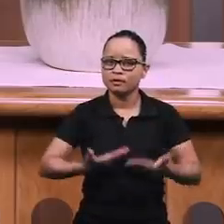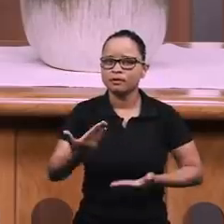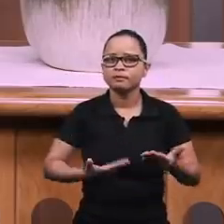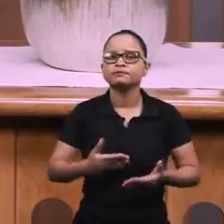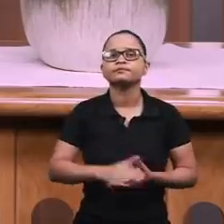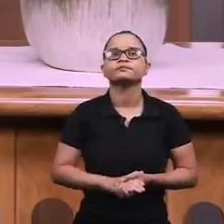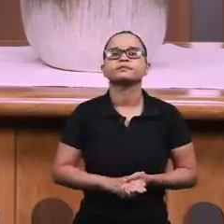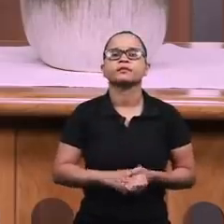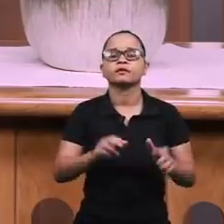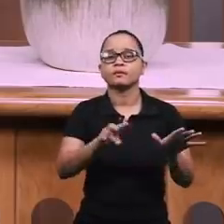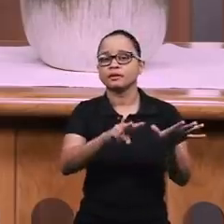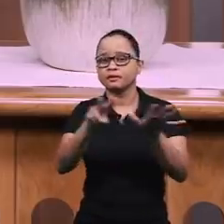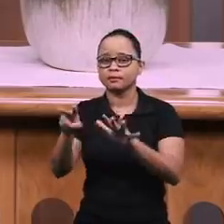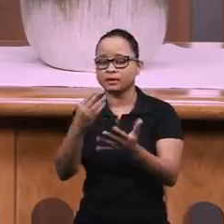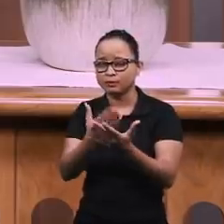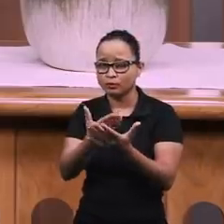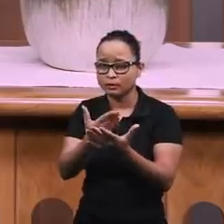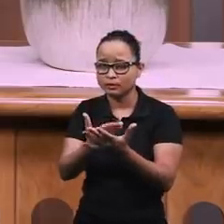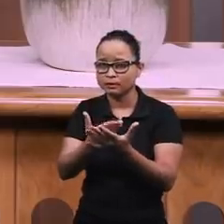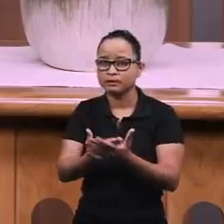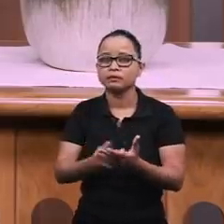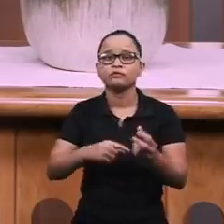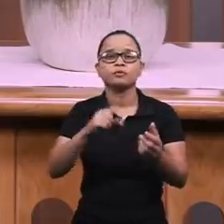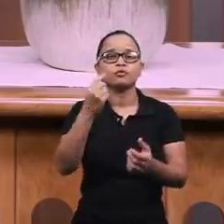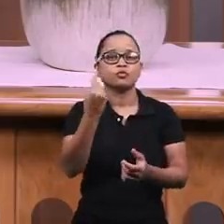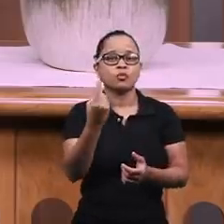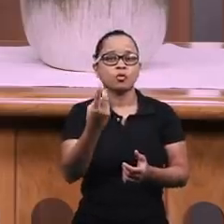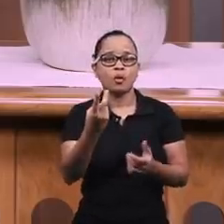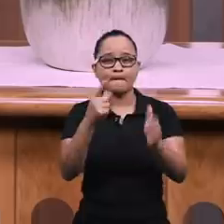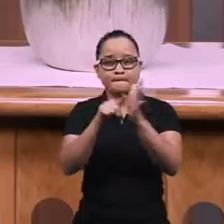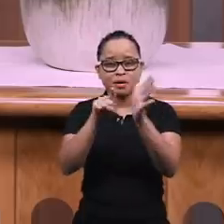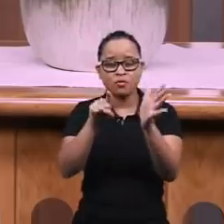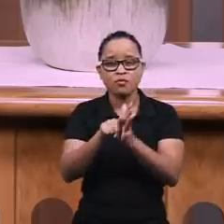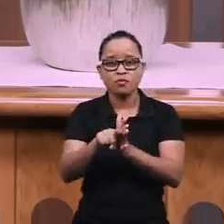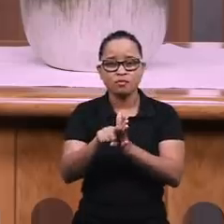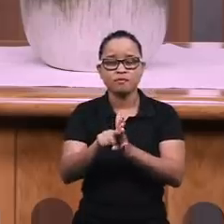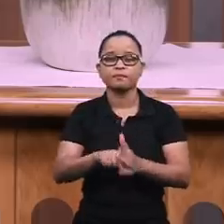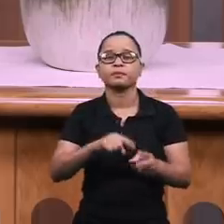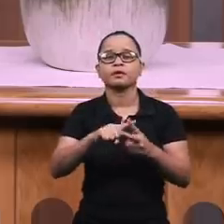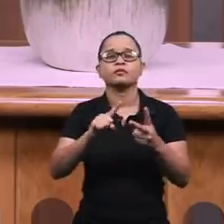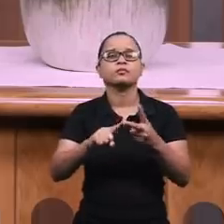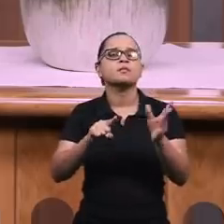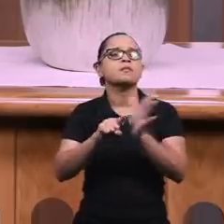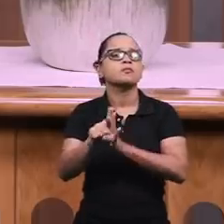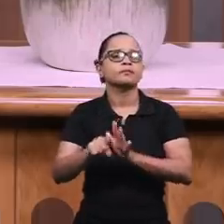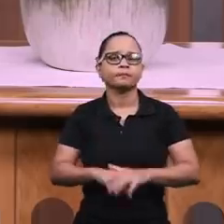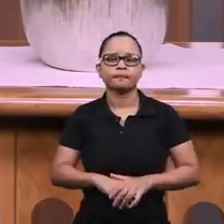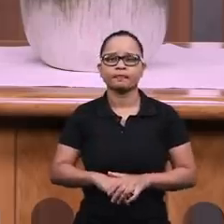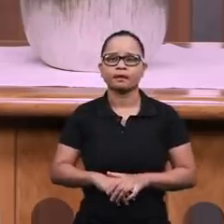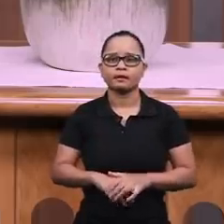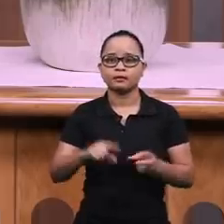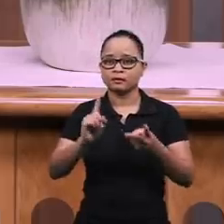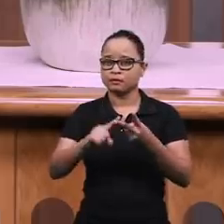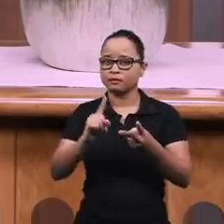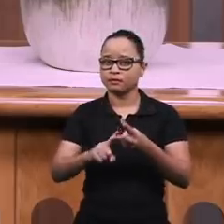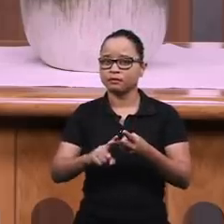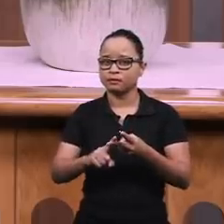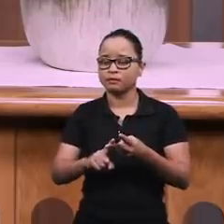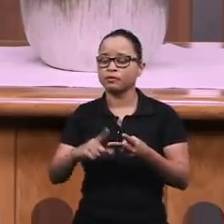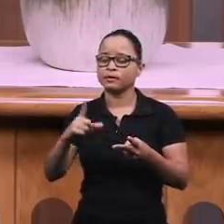semana passada os irmãos passaram a semana é estudando tivemos duas perguntas sendo que a segunda ela é na verdade uma